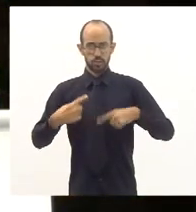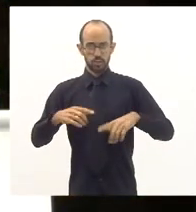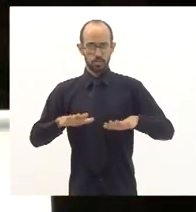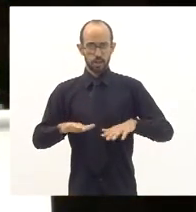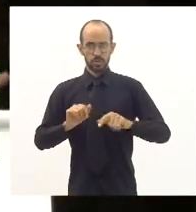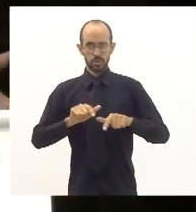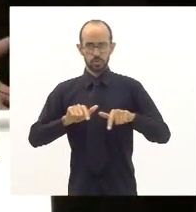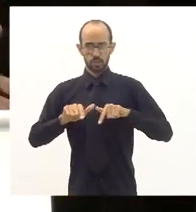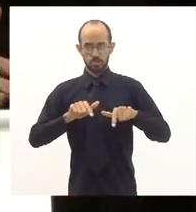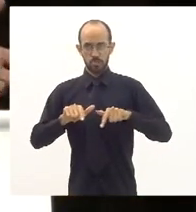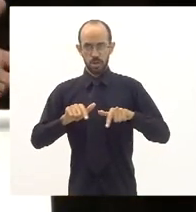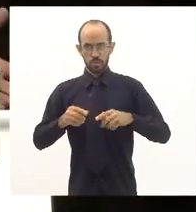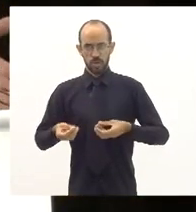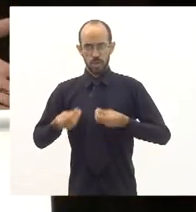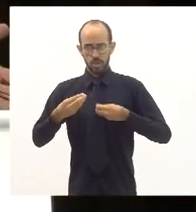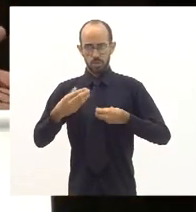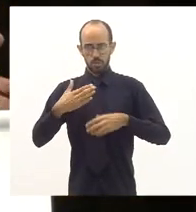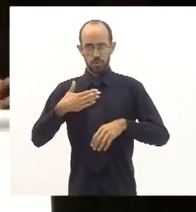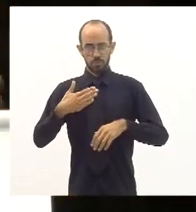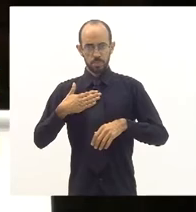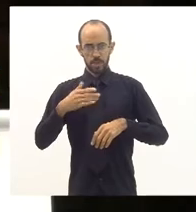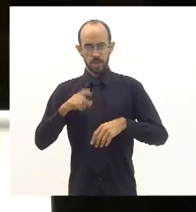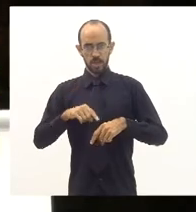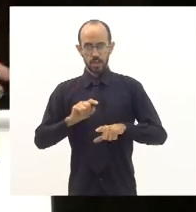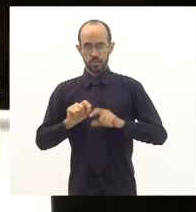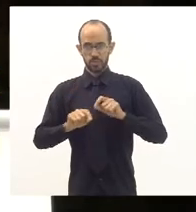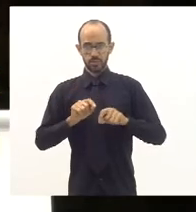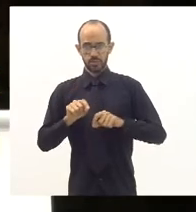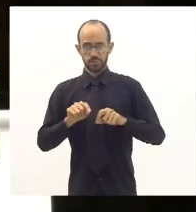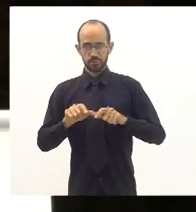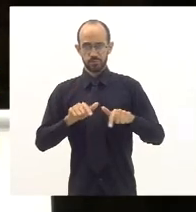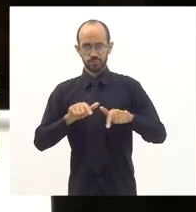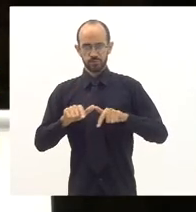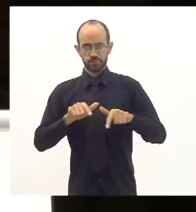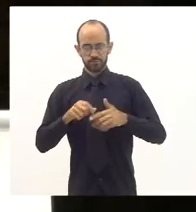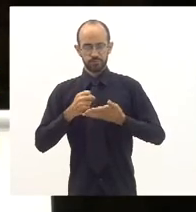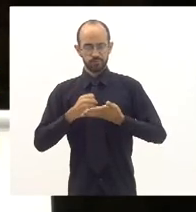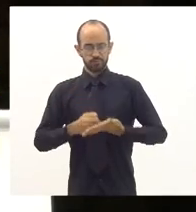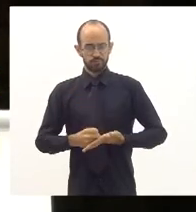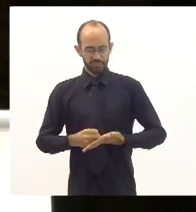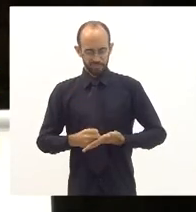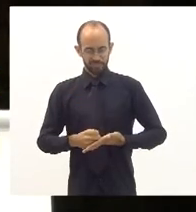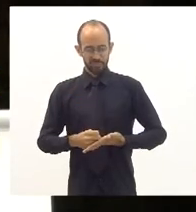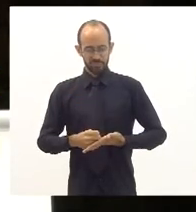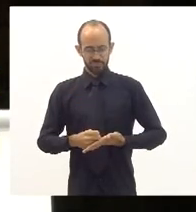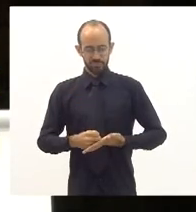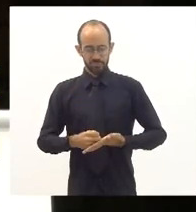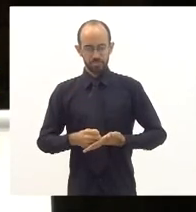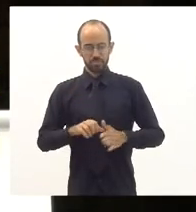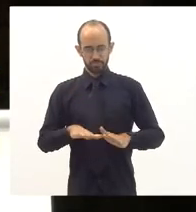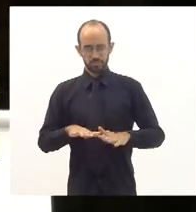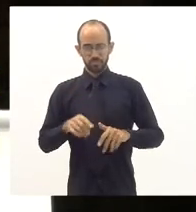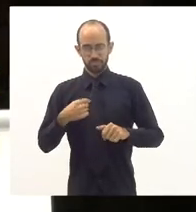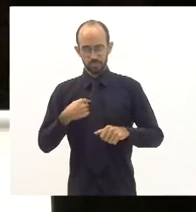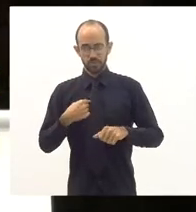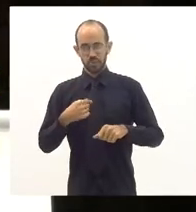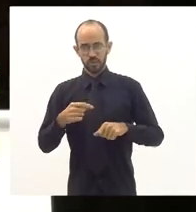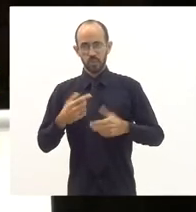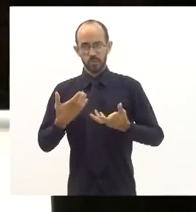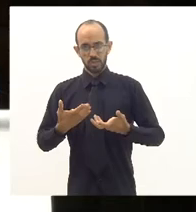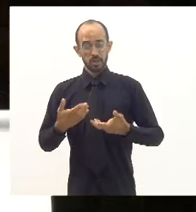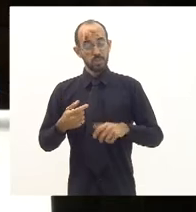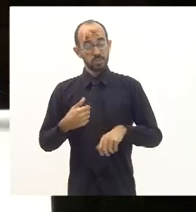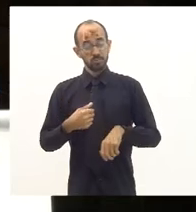emprego que ele me deu era um emprego pesado, mas eu estava atrás de